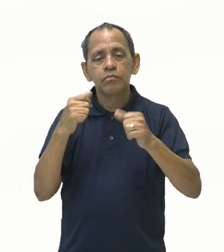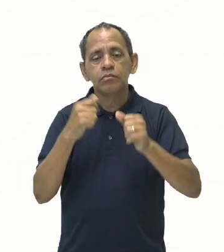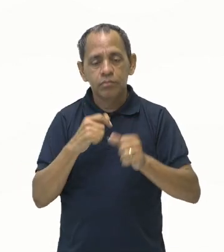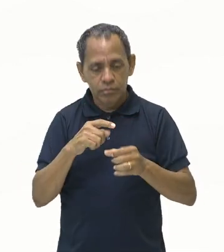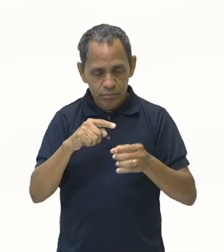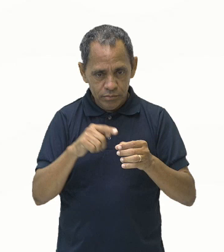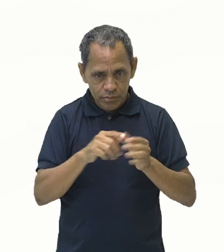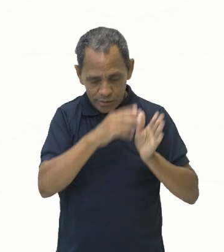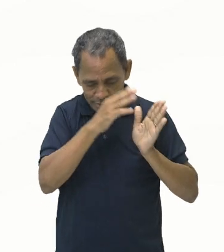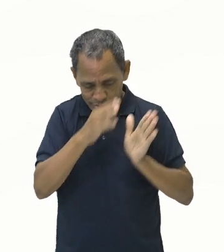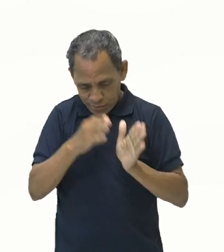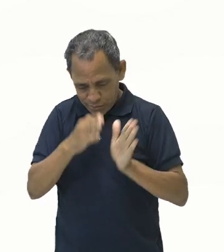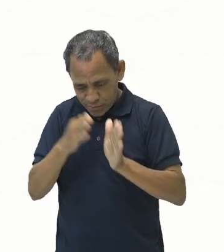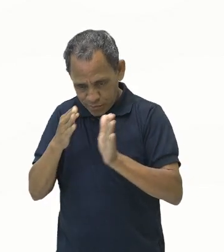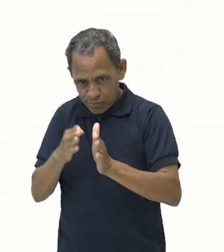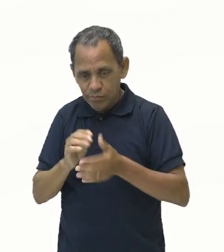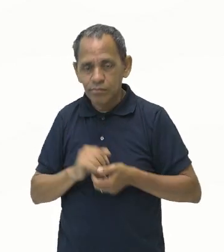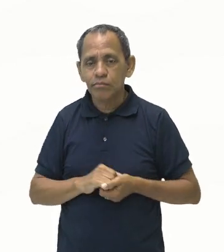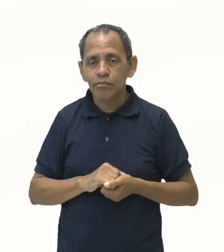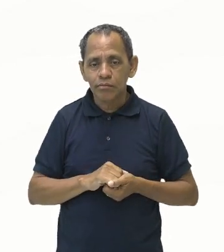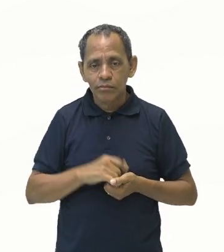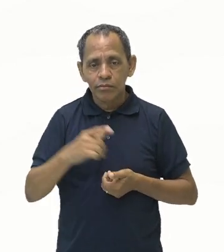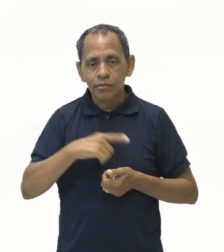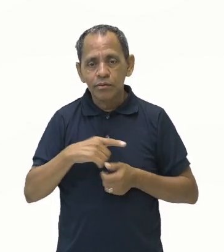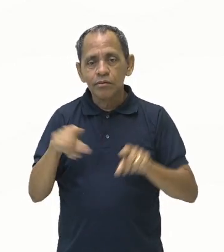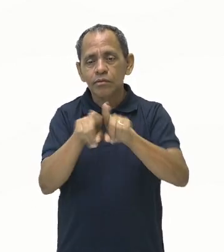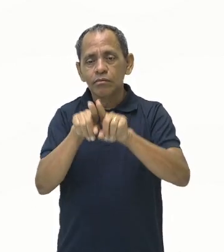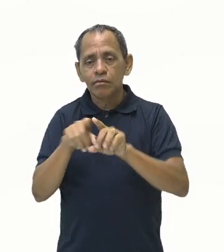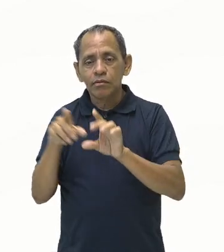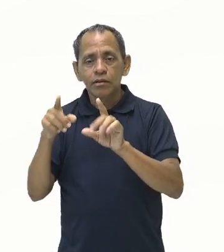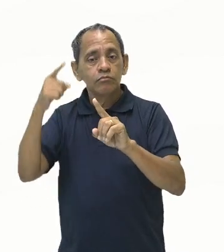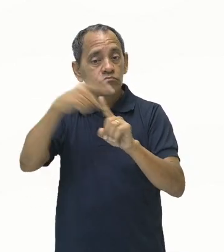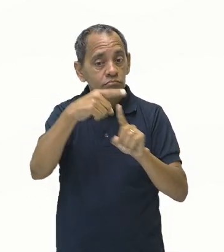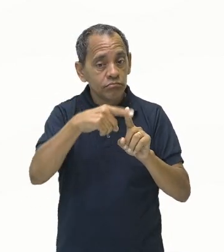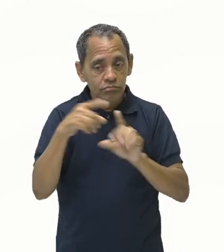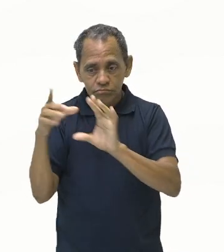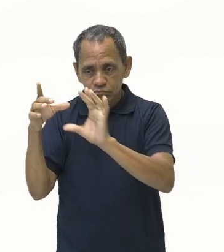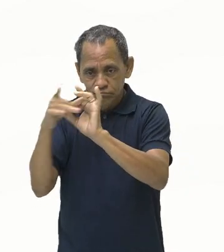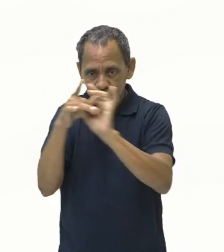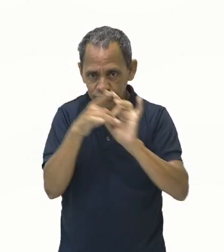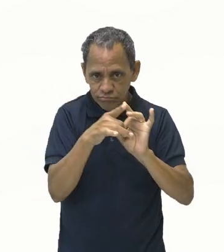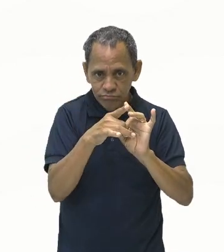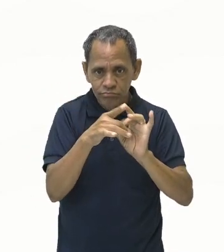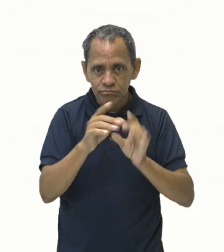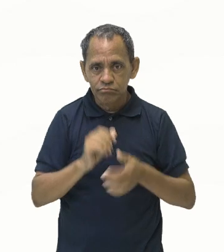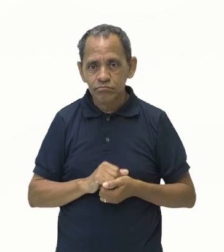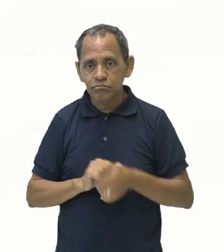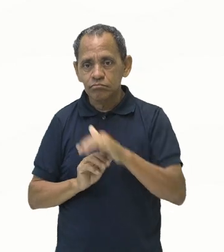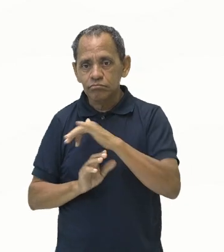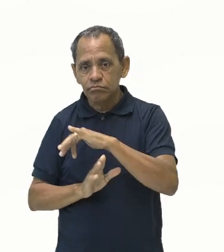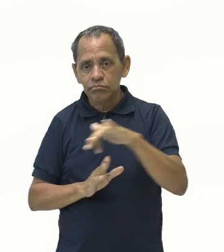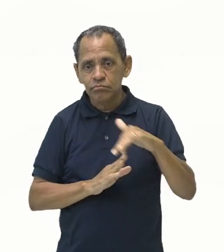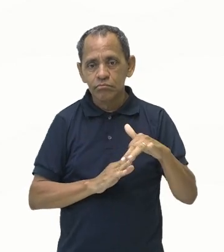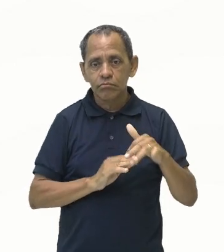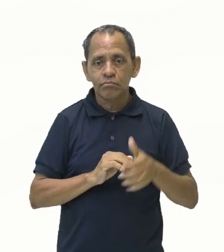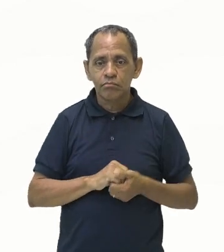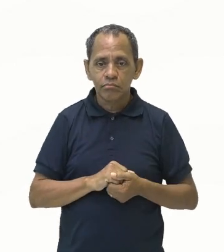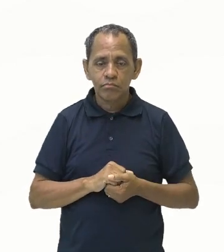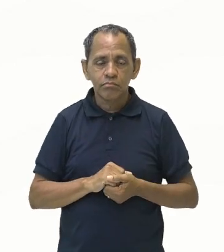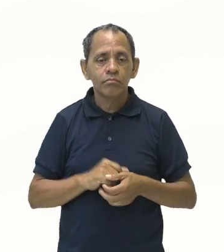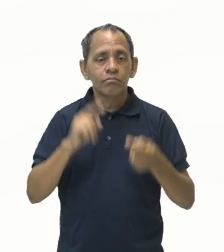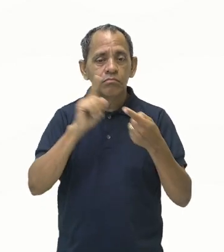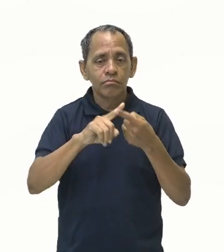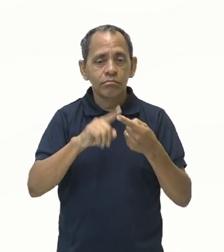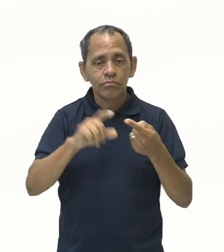Da mesma forma, nós temos os tipos de ligações. Então, os tipos de ligações que nós temos é a